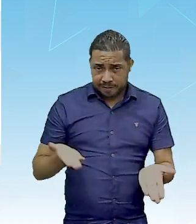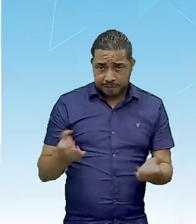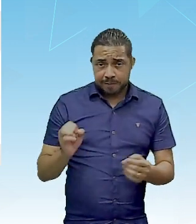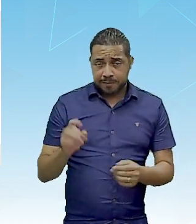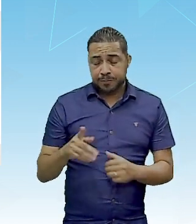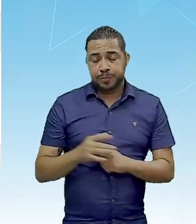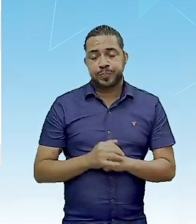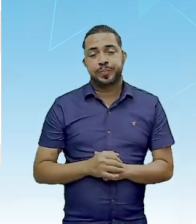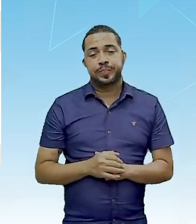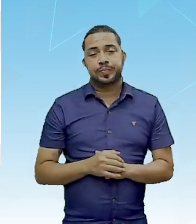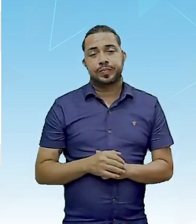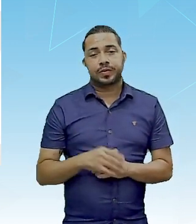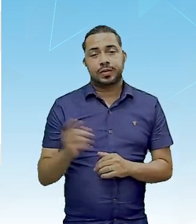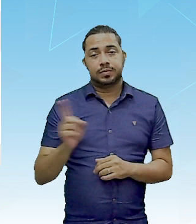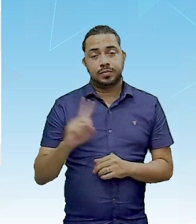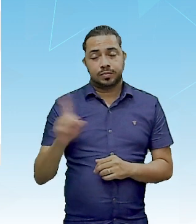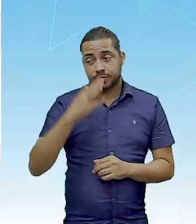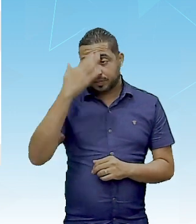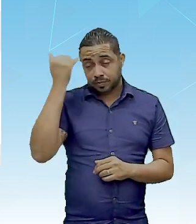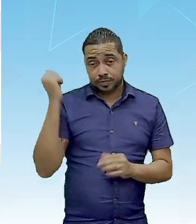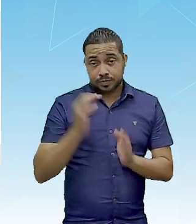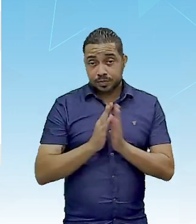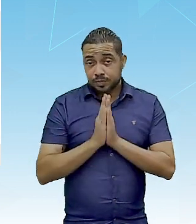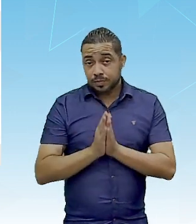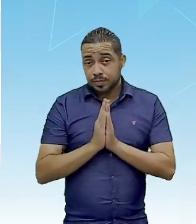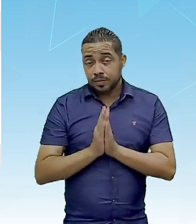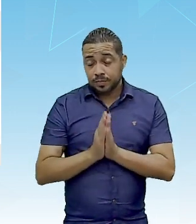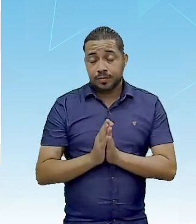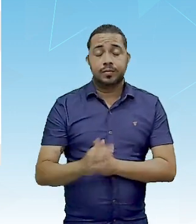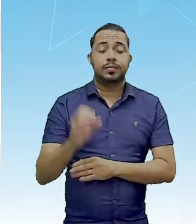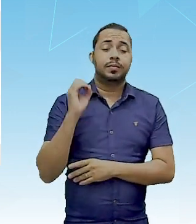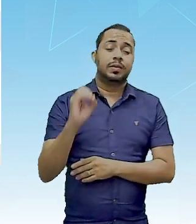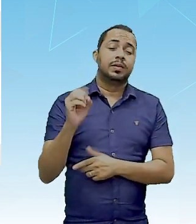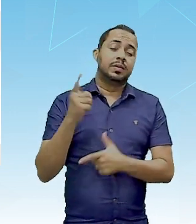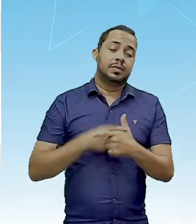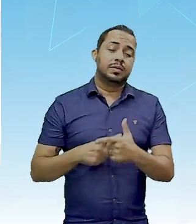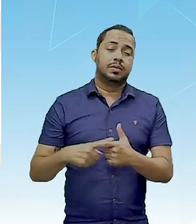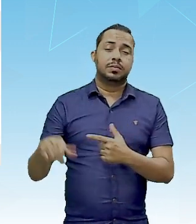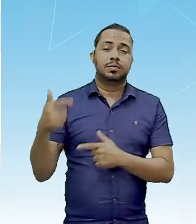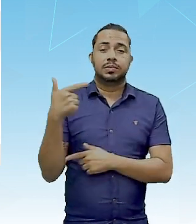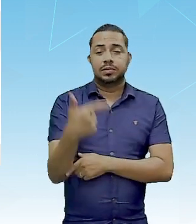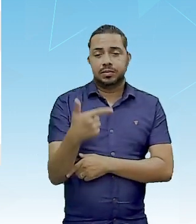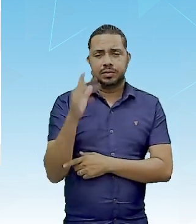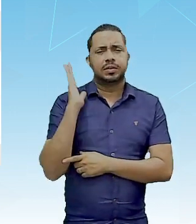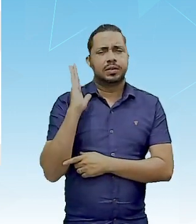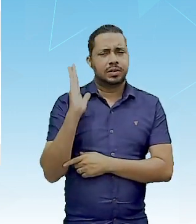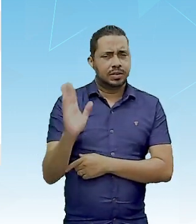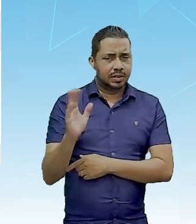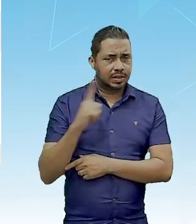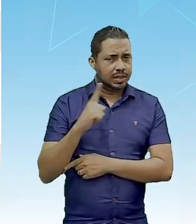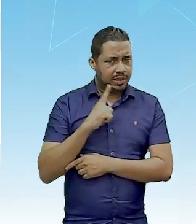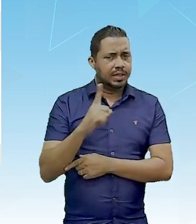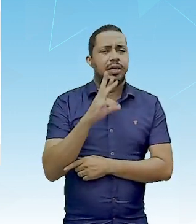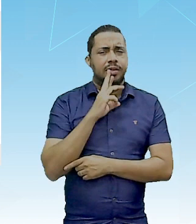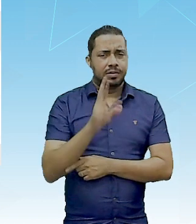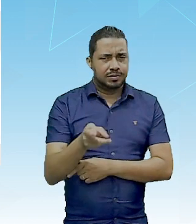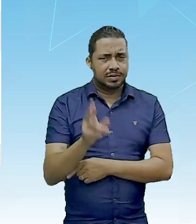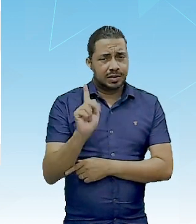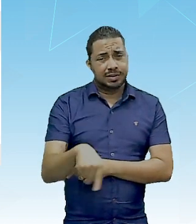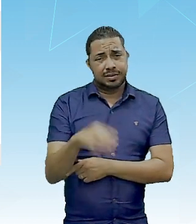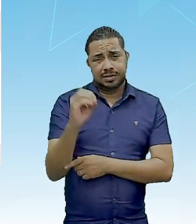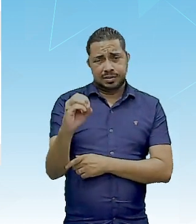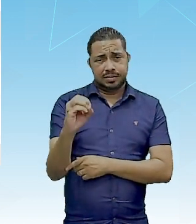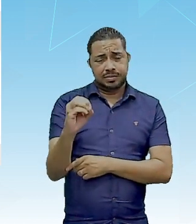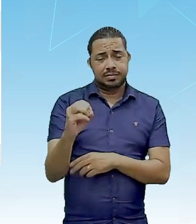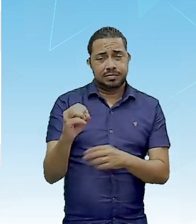certo? Agora, não esquece, por favor, 0 dividido por 2 tem resposta. E é zero, só pode